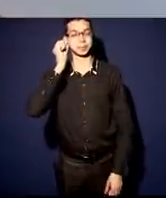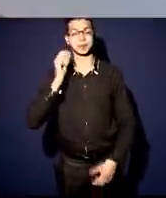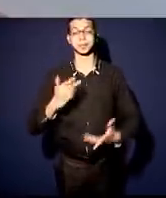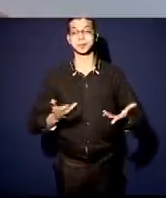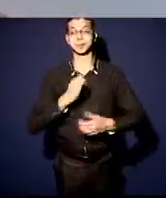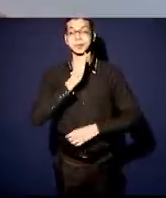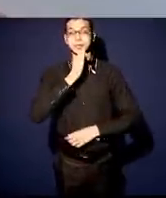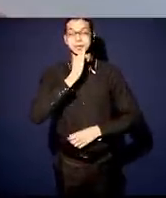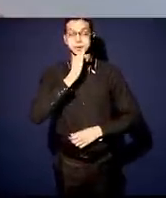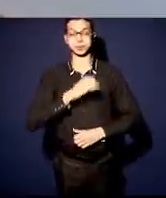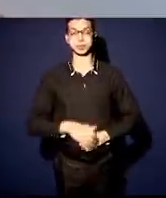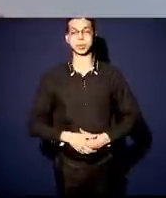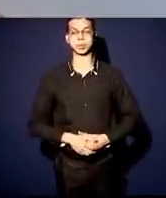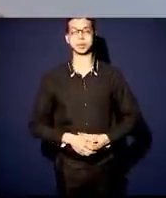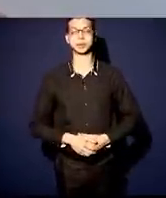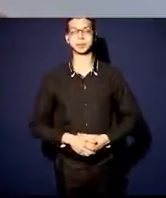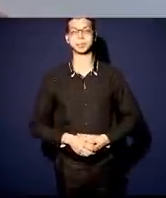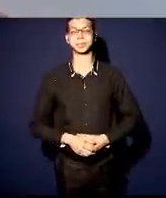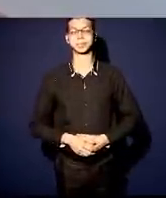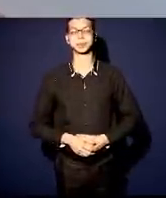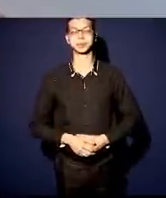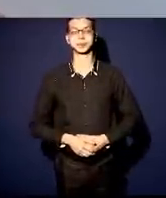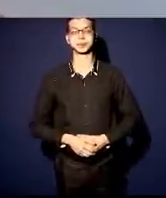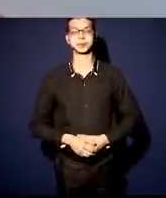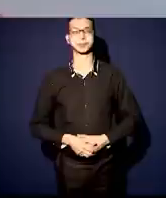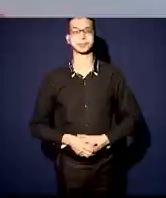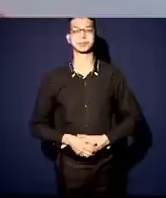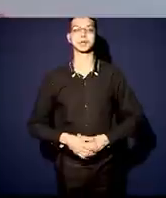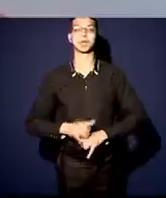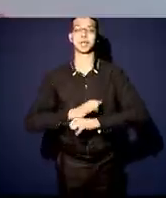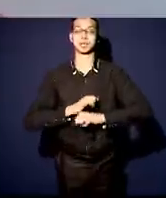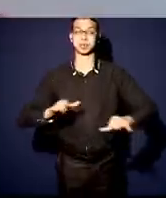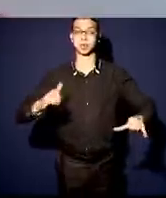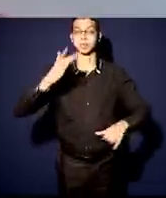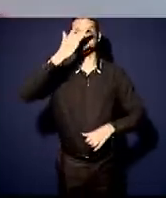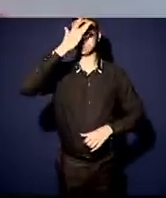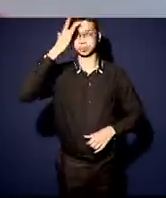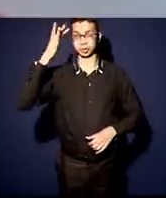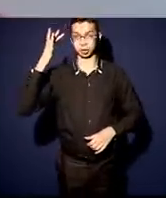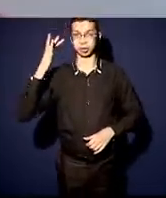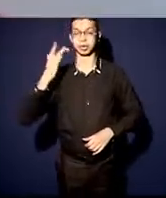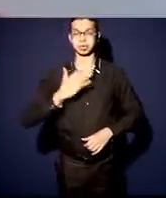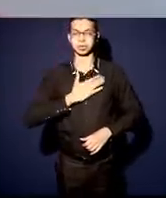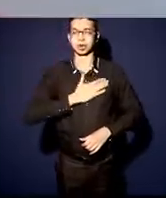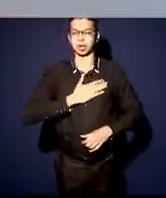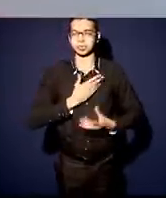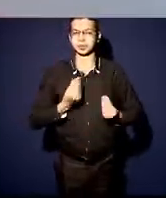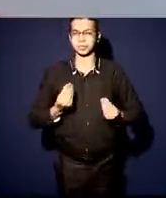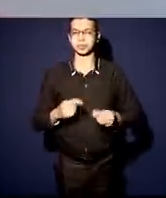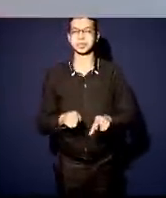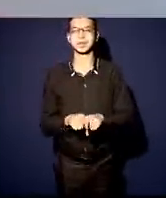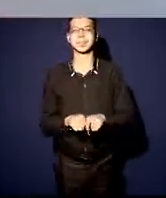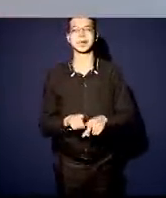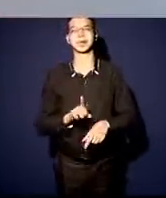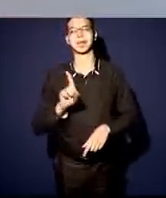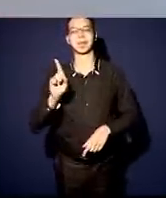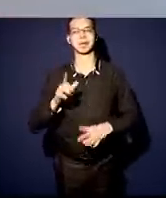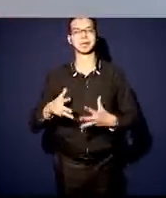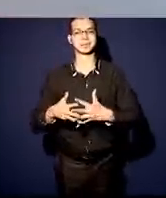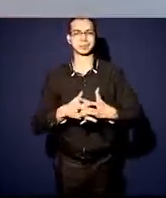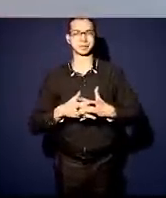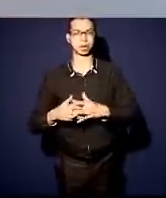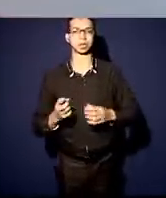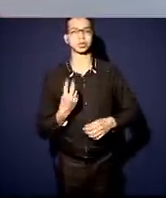pessoas que ele gosta muito, que estimam que a taxa de juros nominais, né, que eu acho que ele citou aí nos Estados Unidos, em torno de